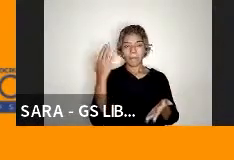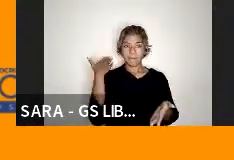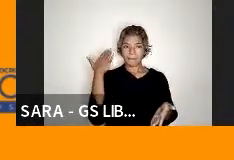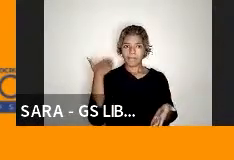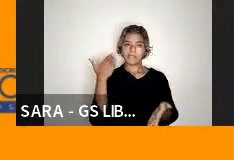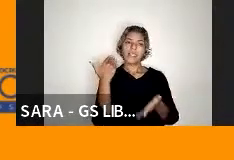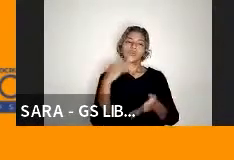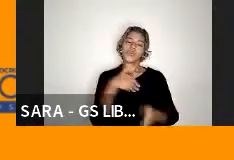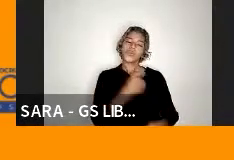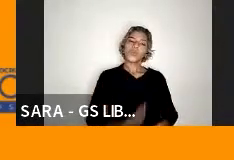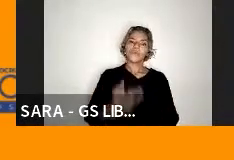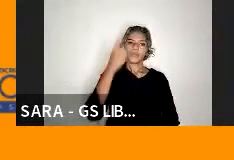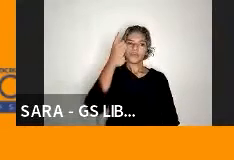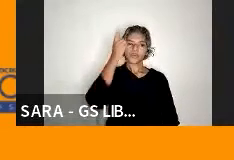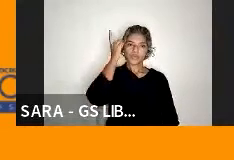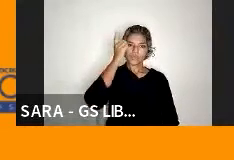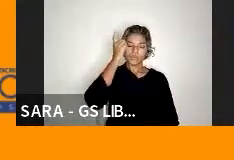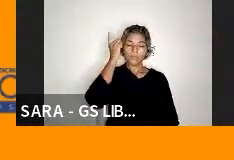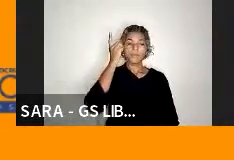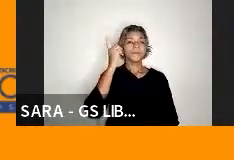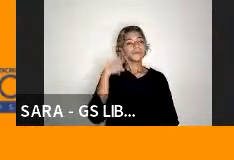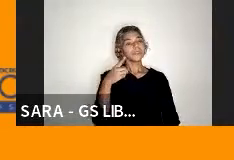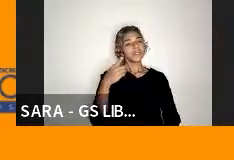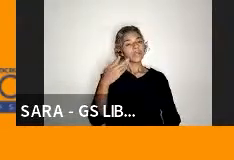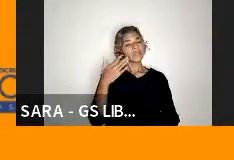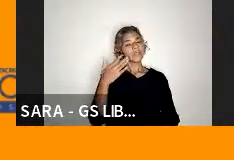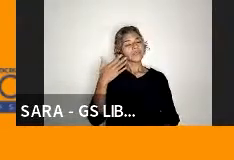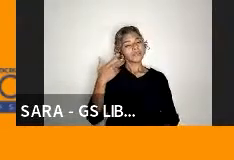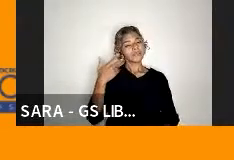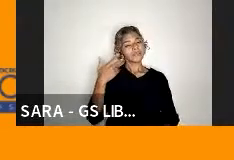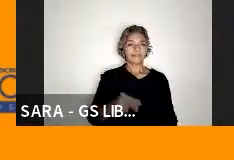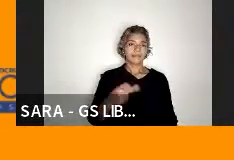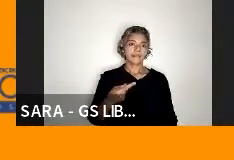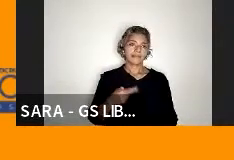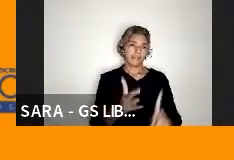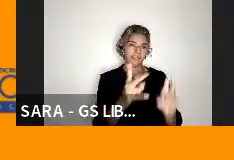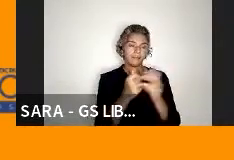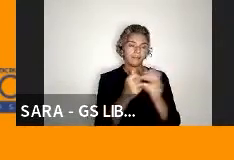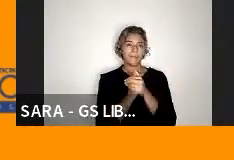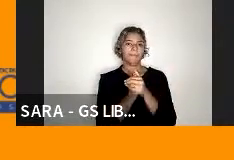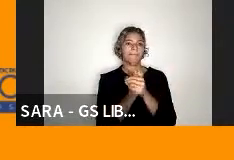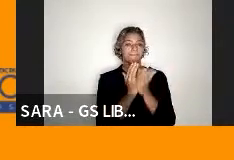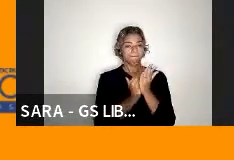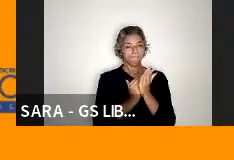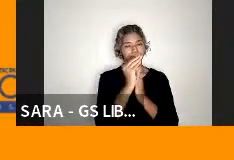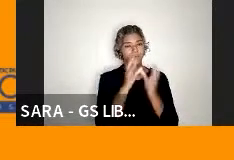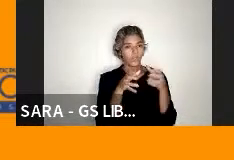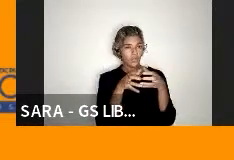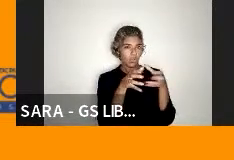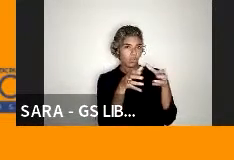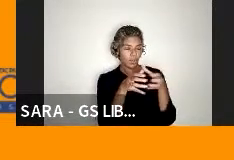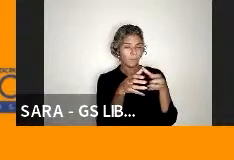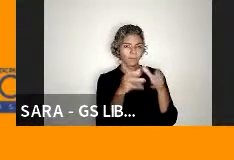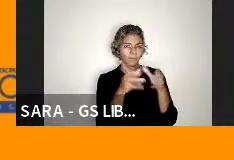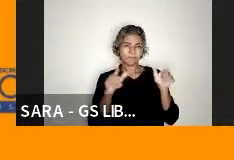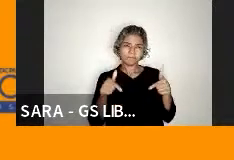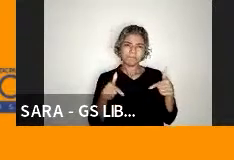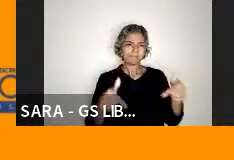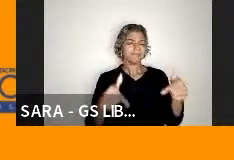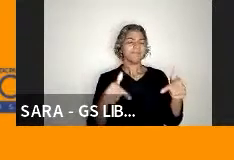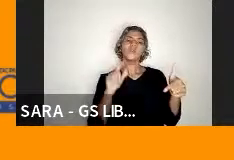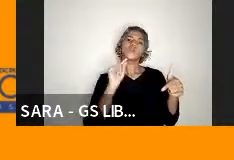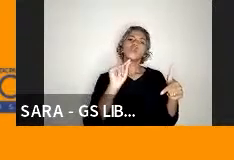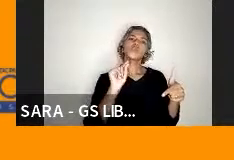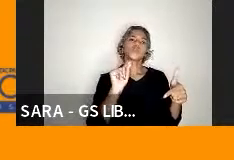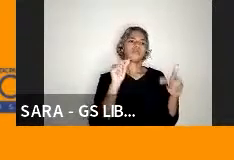gente segue nessa mobilização. Né? Inicialmente, o comitê ele teve uma atuação muito pautada nas questões de